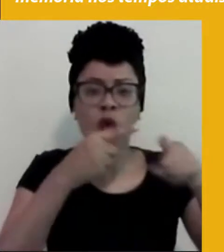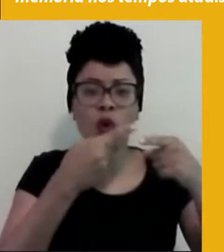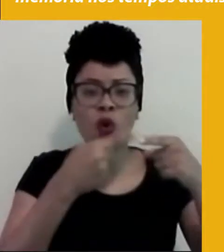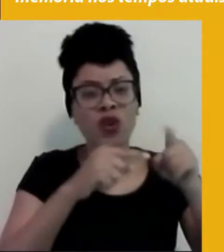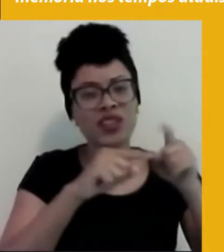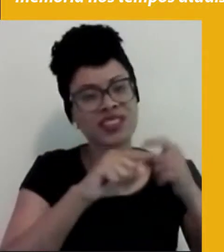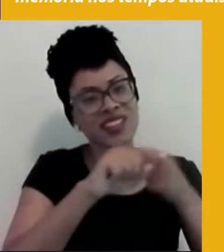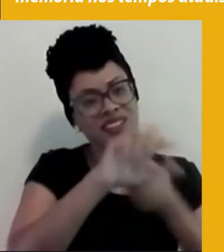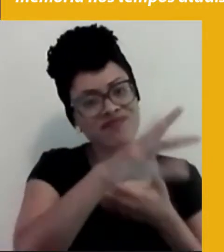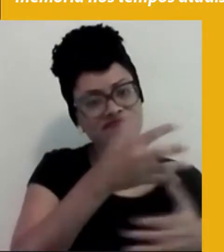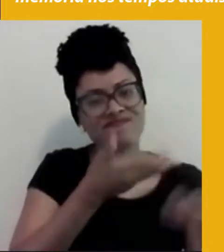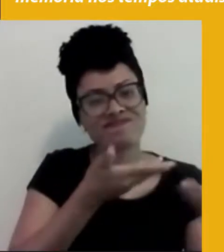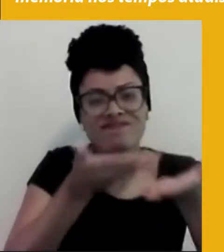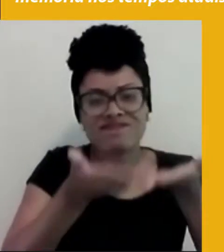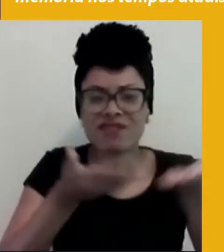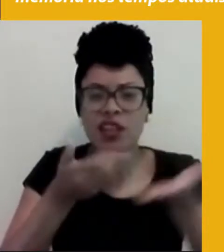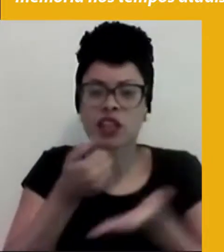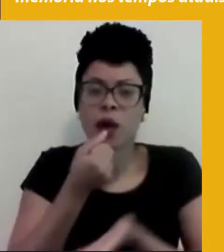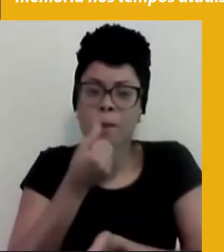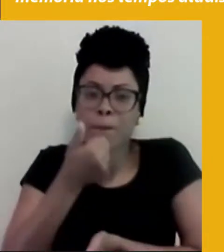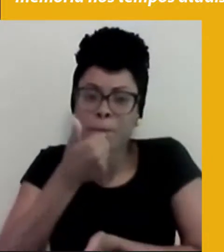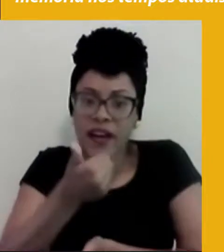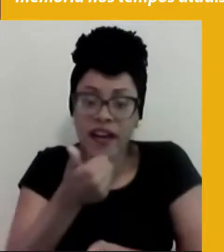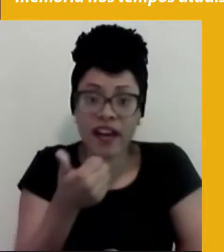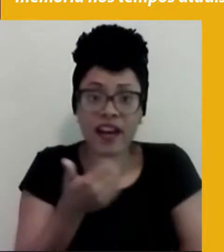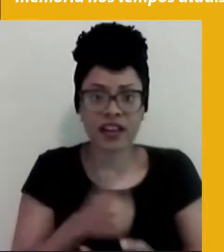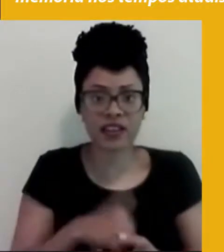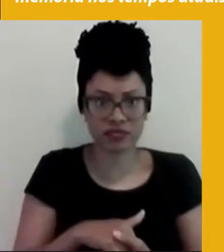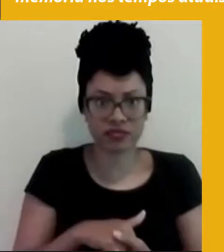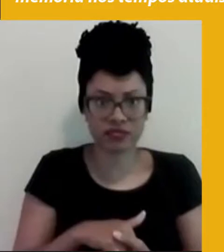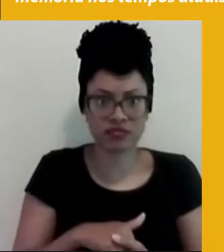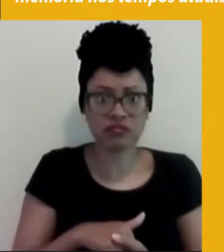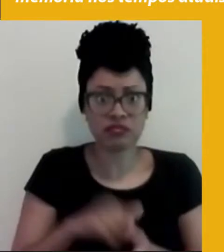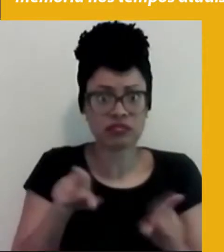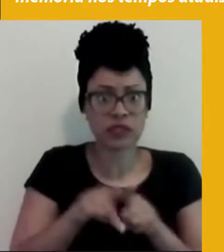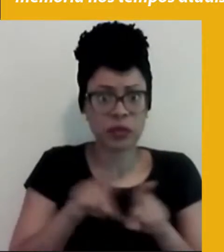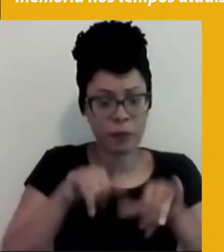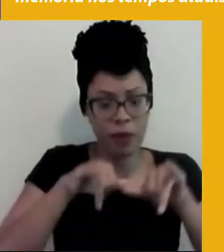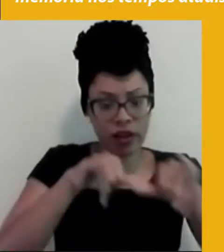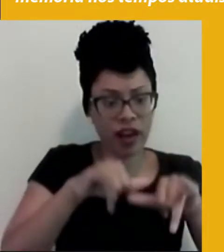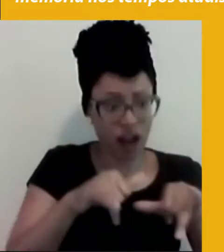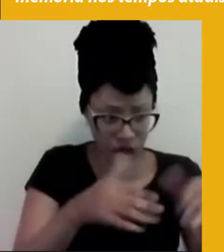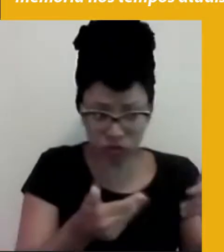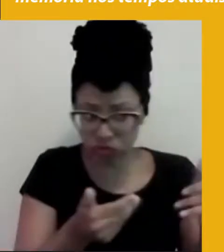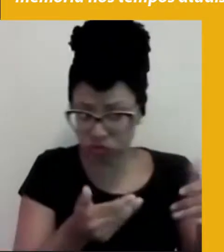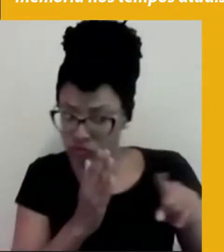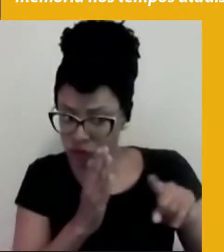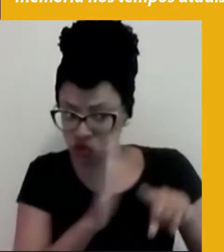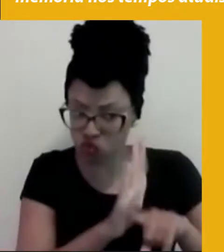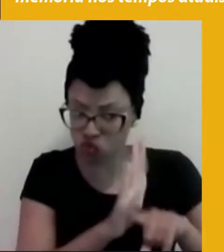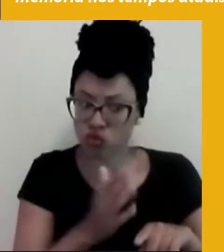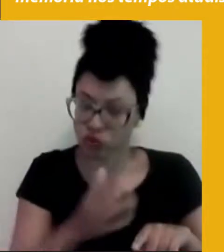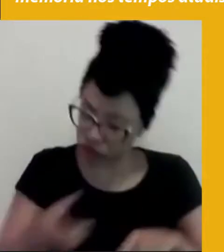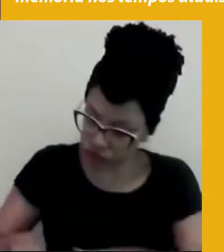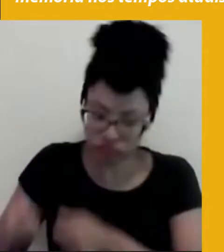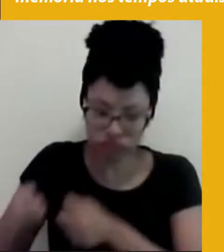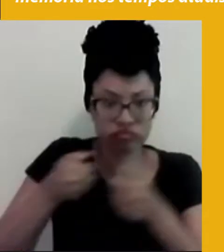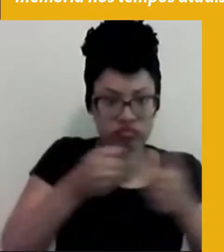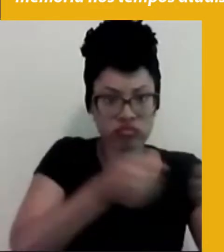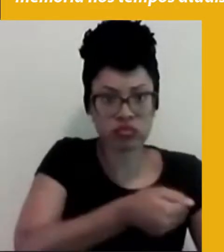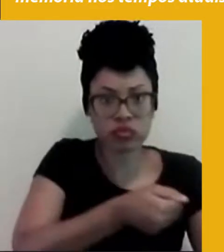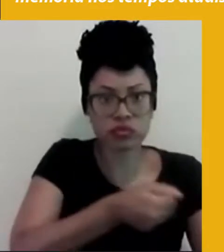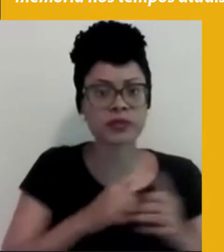poucos travado, e uma coisa que ficou clara, assim, ficou evidente, assim, que a incapacidade nossa de propor